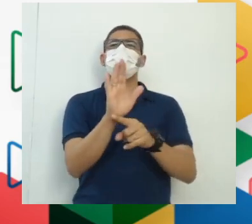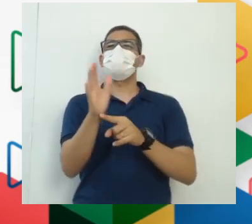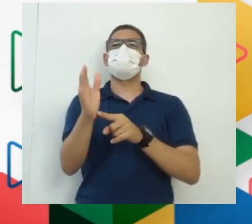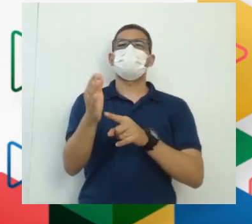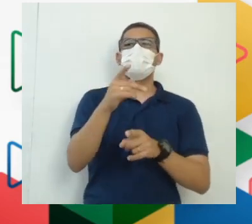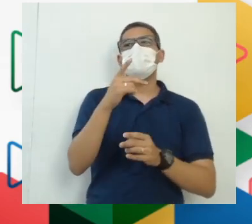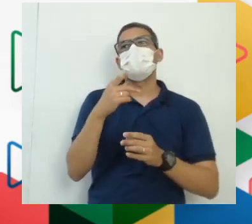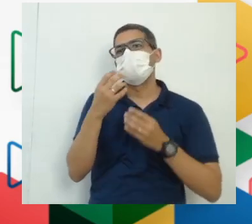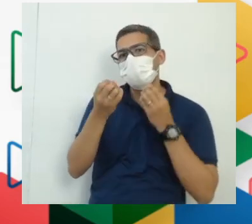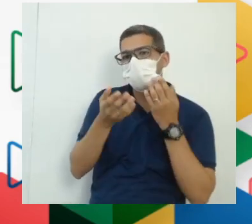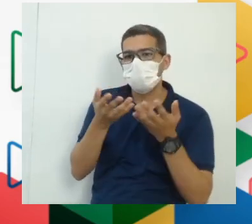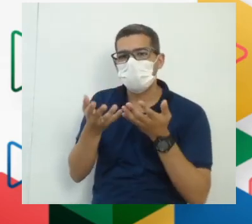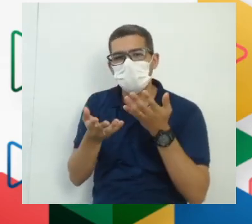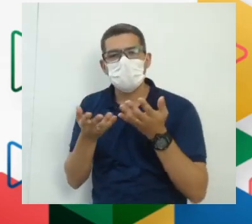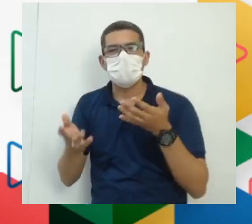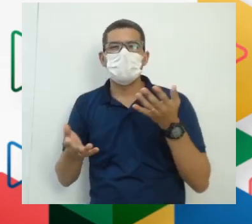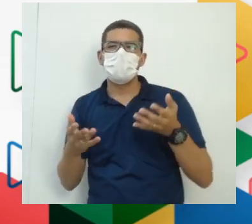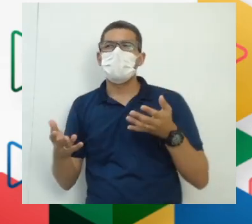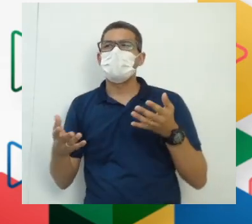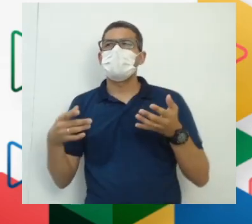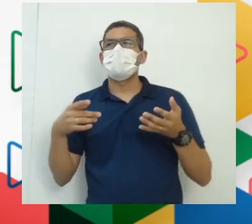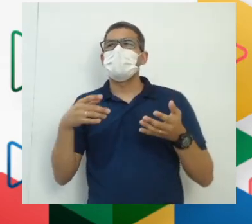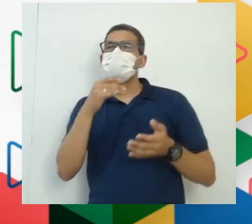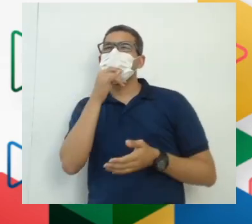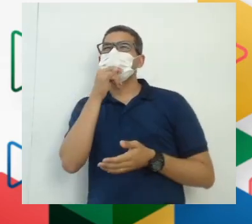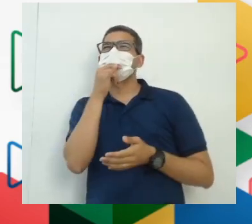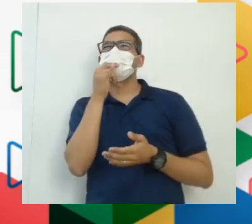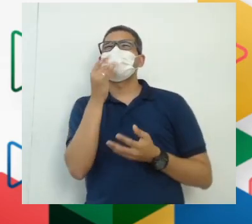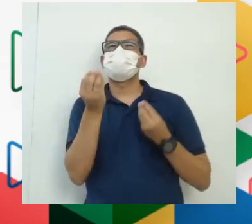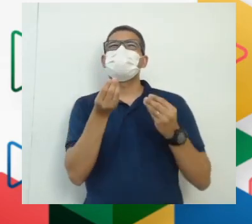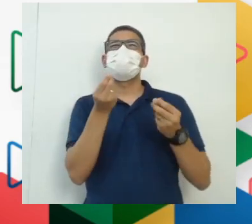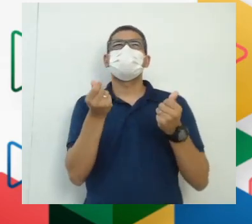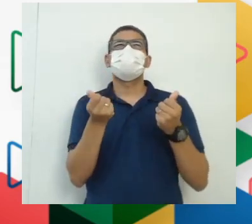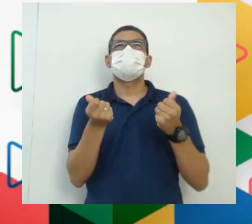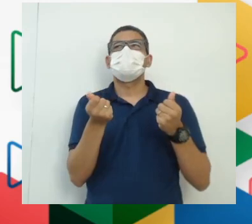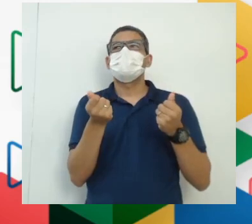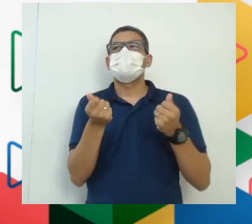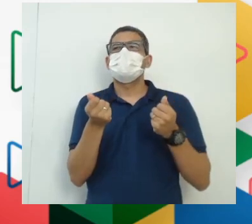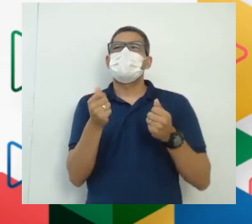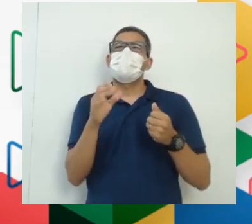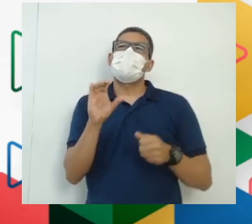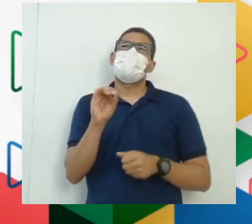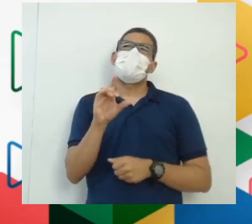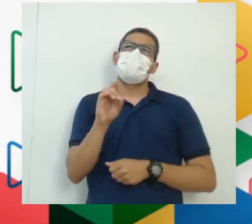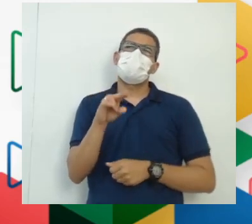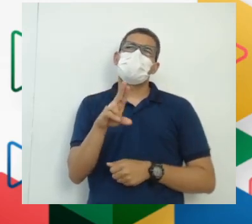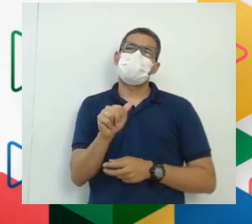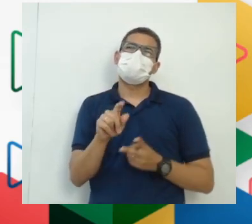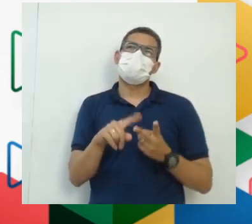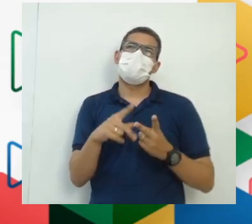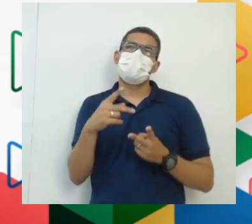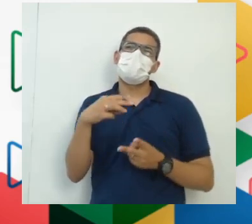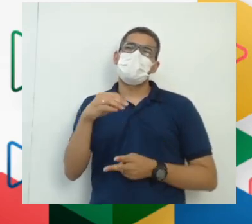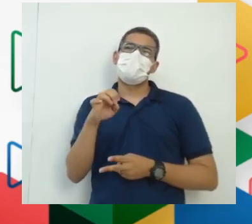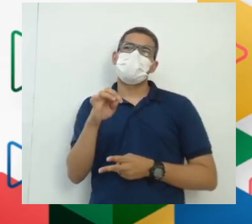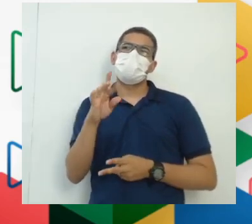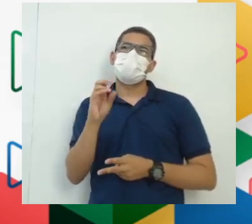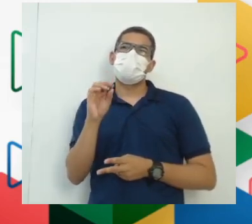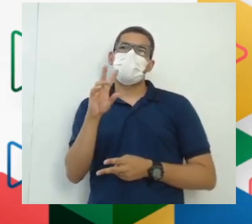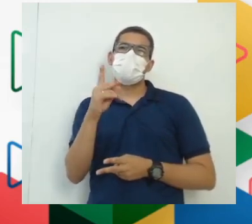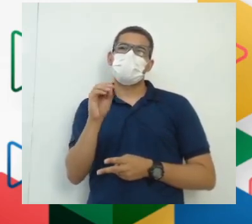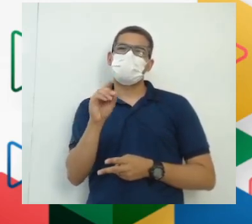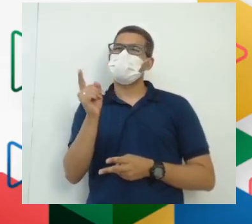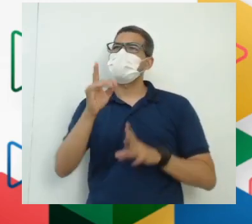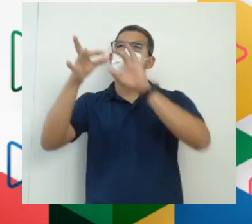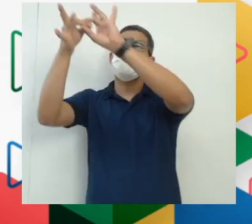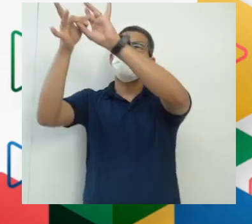e Portugal. Né? Então ficou uma coisa meio tipo, uai, nem é colônia, nem é metrópole, é um Reino Unido, sacou? E